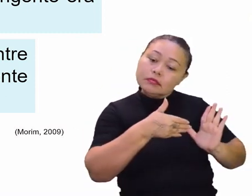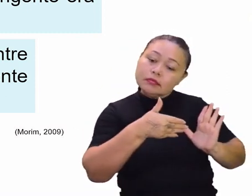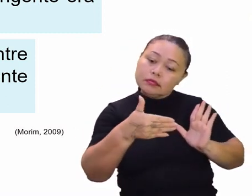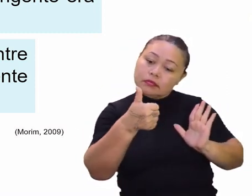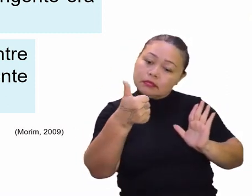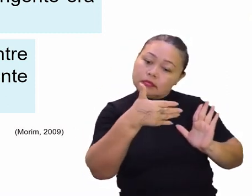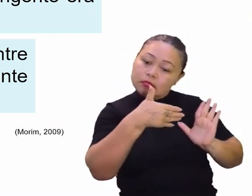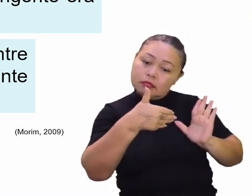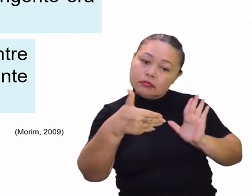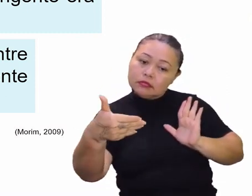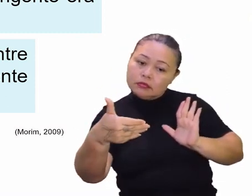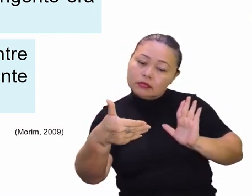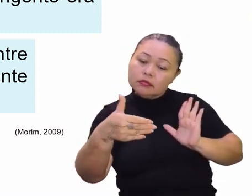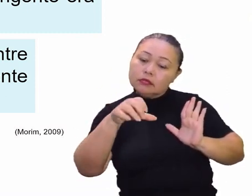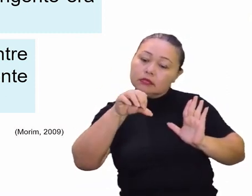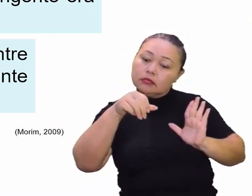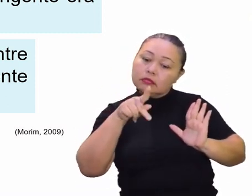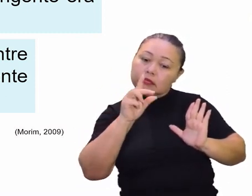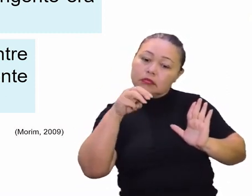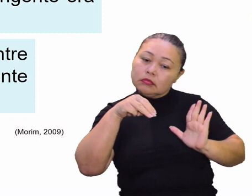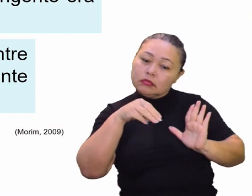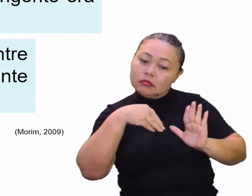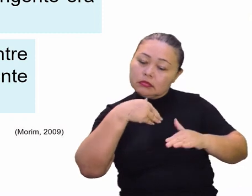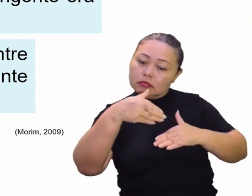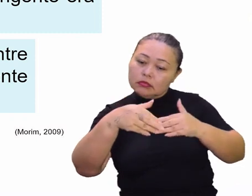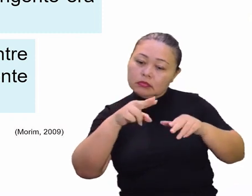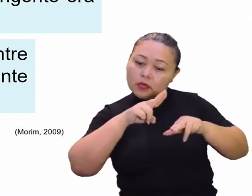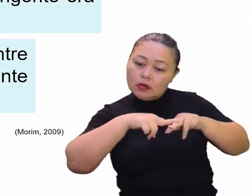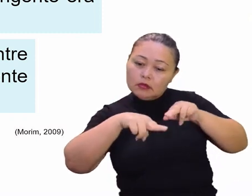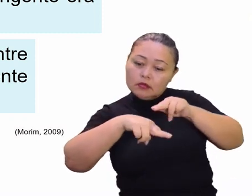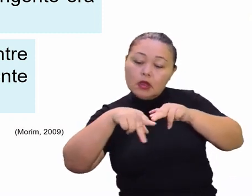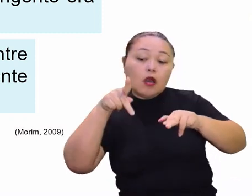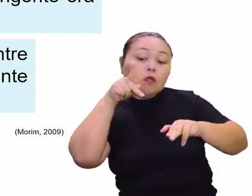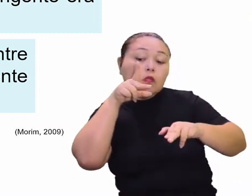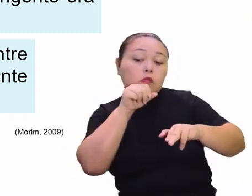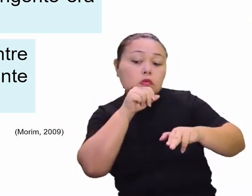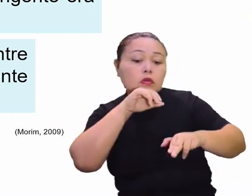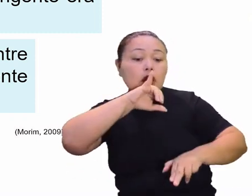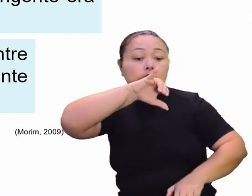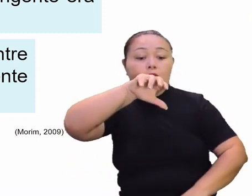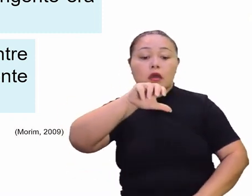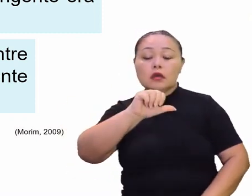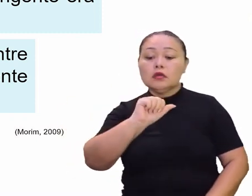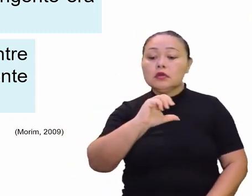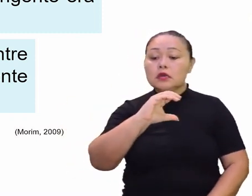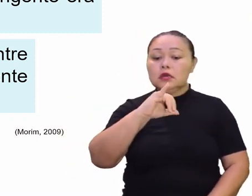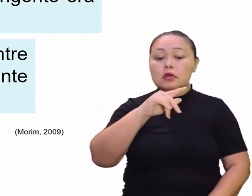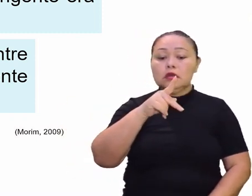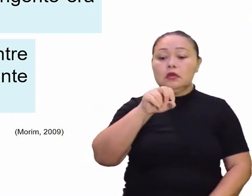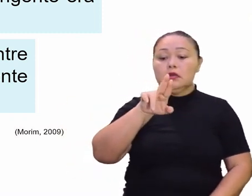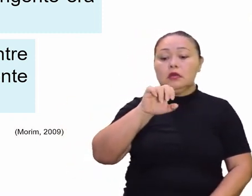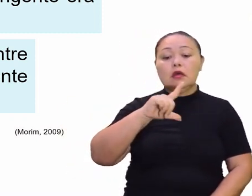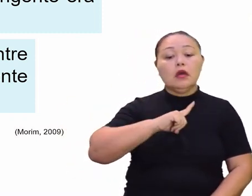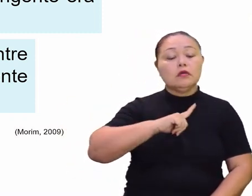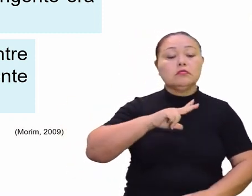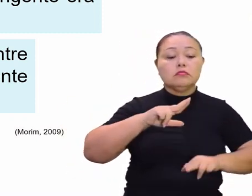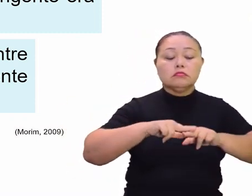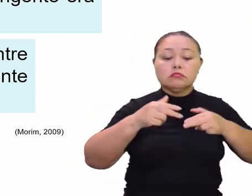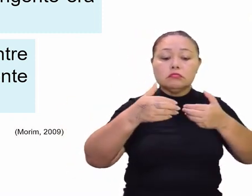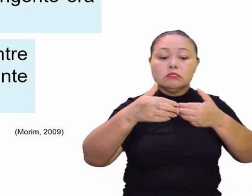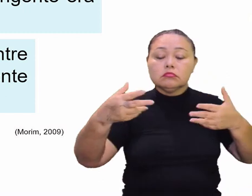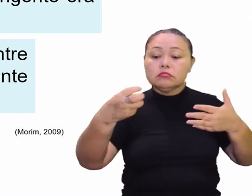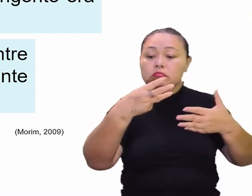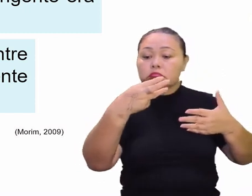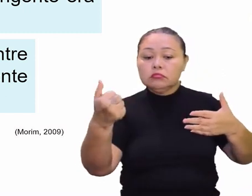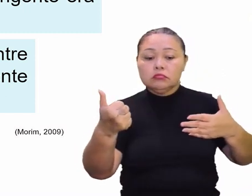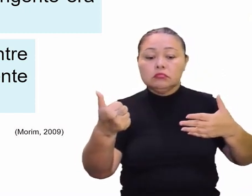Beleza, o primeiro trecho com 90 quilômetros de extensão entre Porto Velho e Jaci, Paraná, foi solenemente